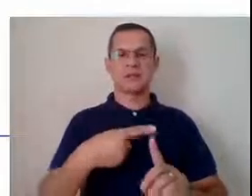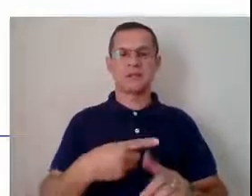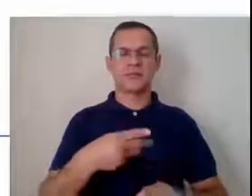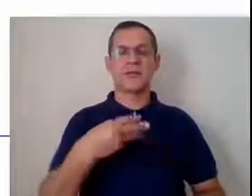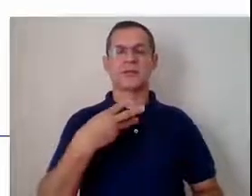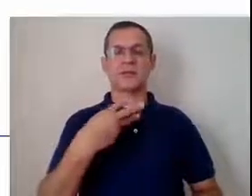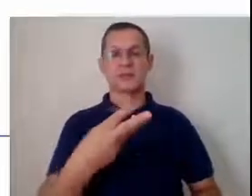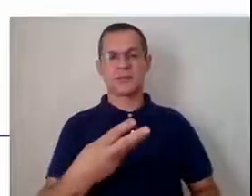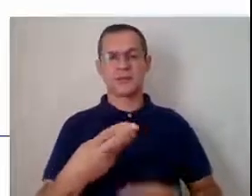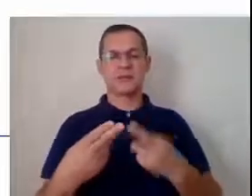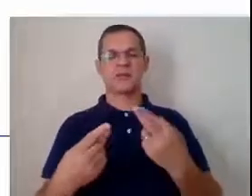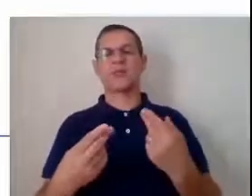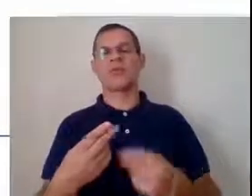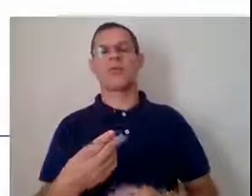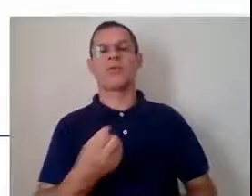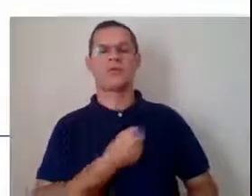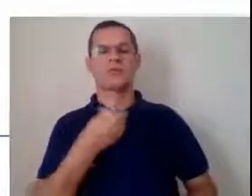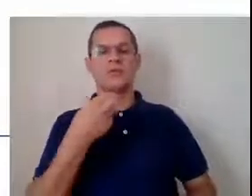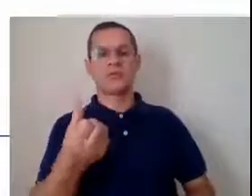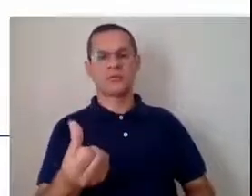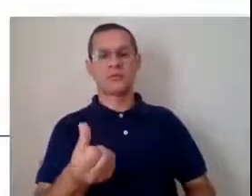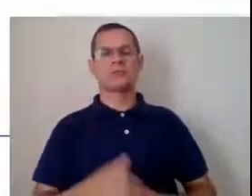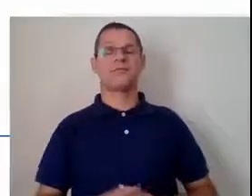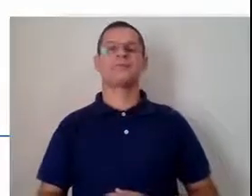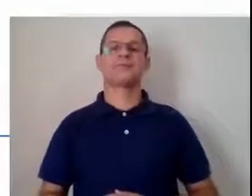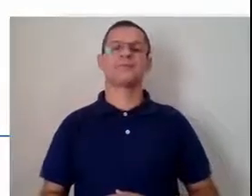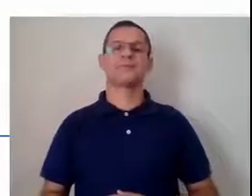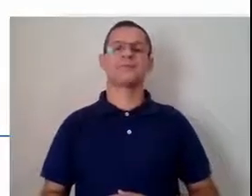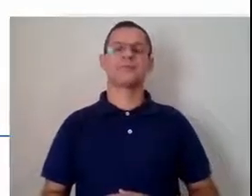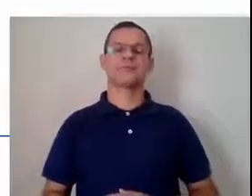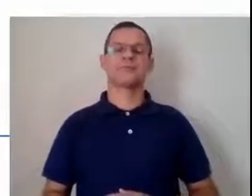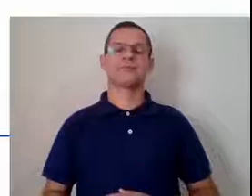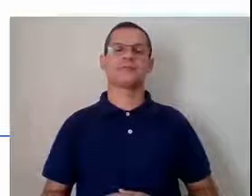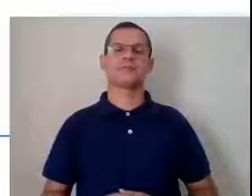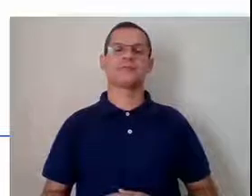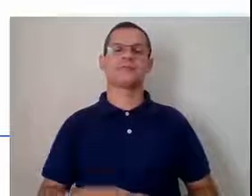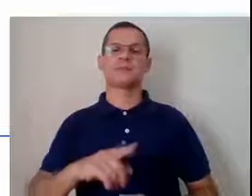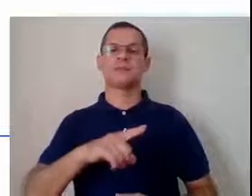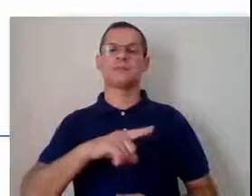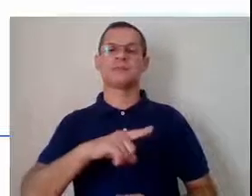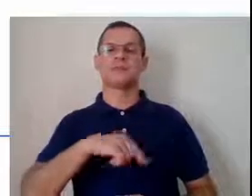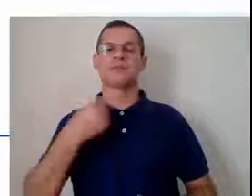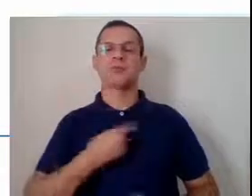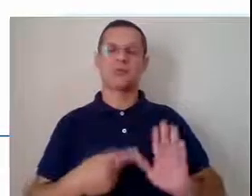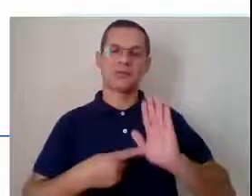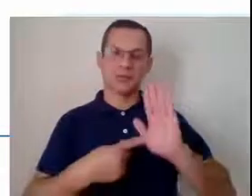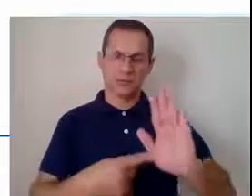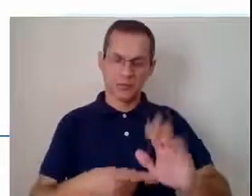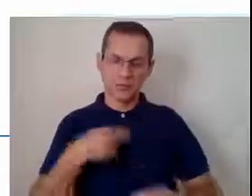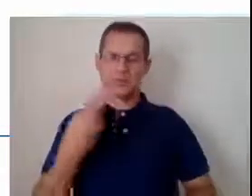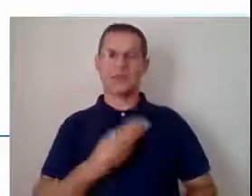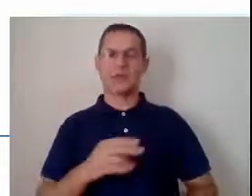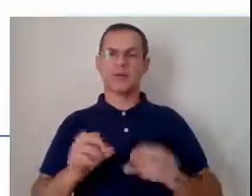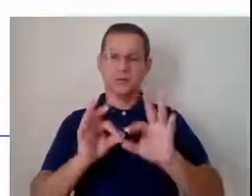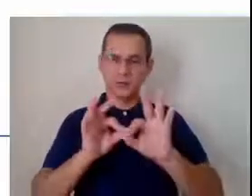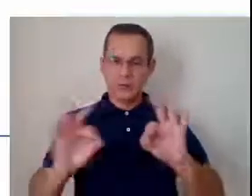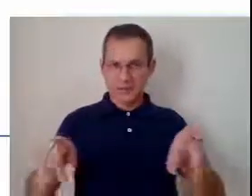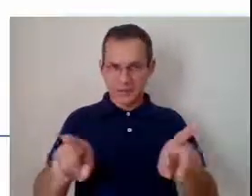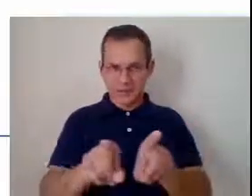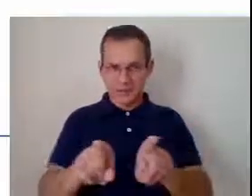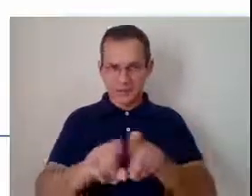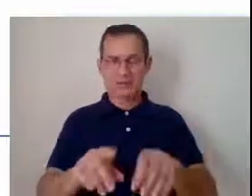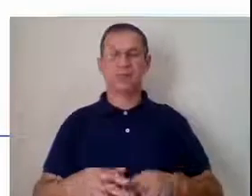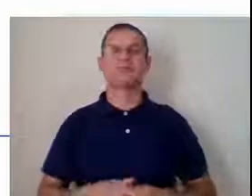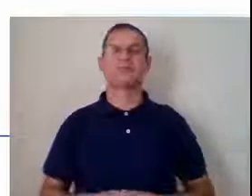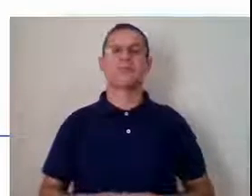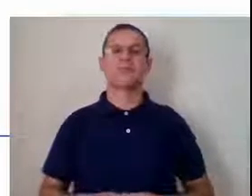3 positivo é o número 6, tá? Então, nós temos aí a representação na nossa reta também,